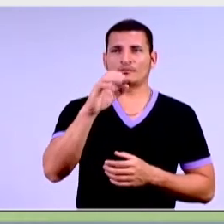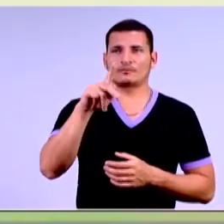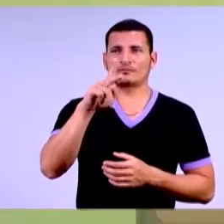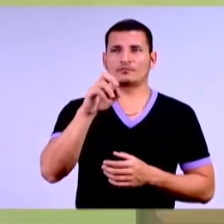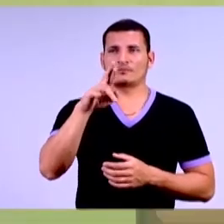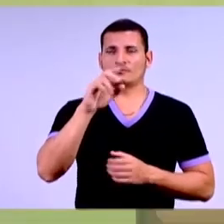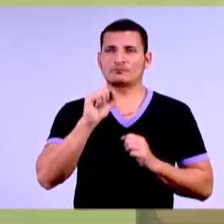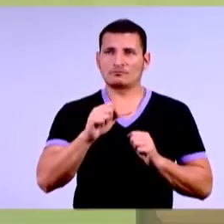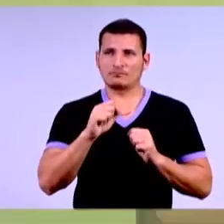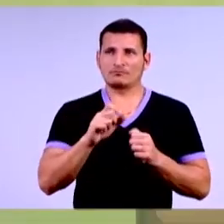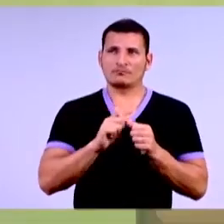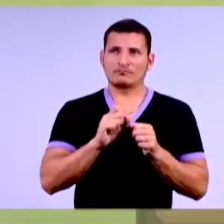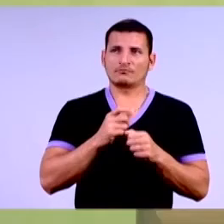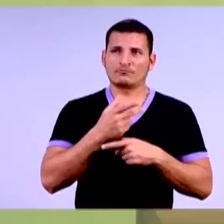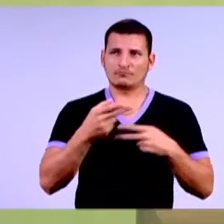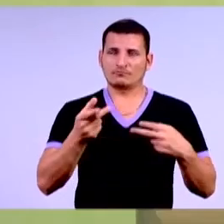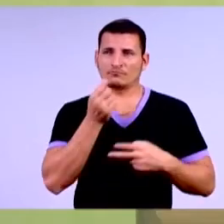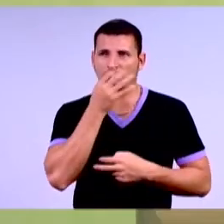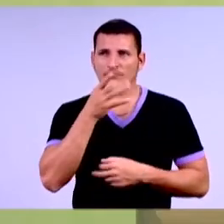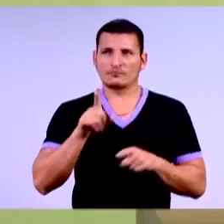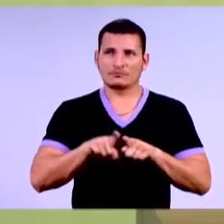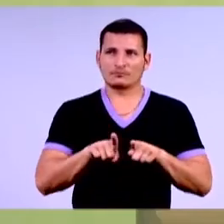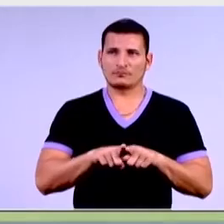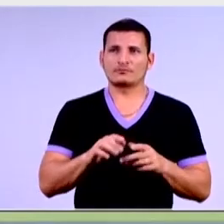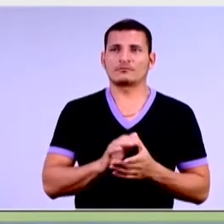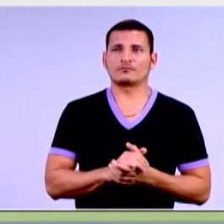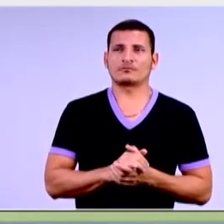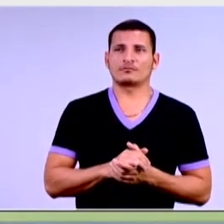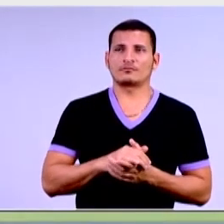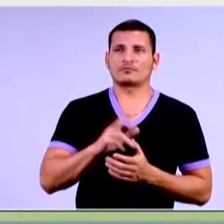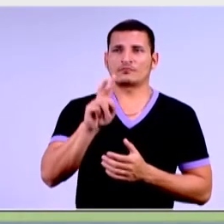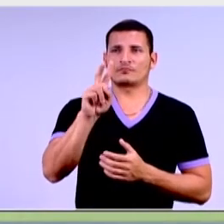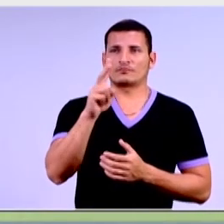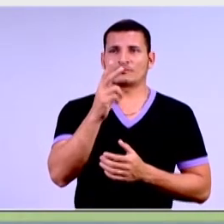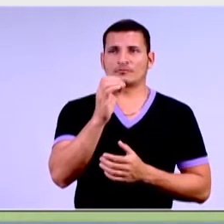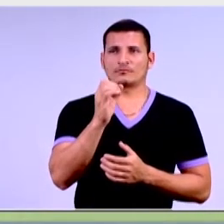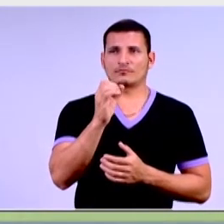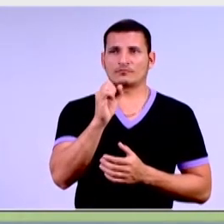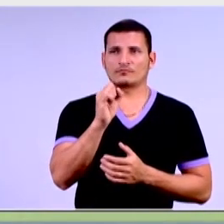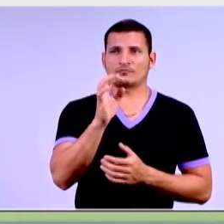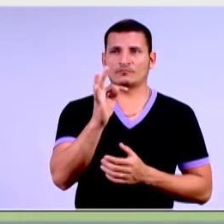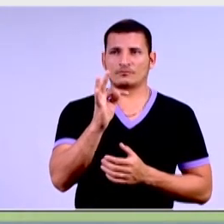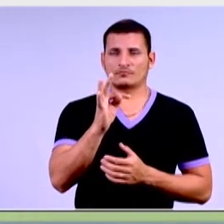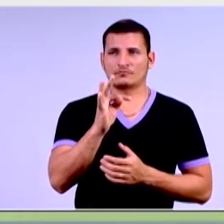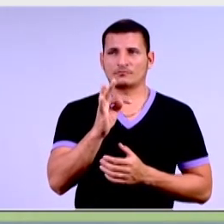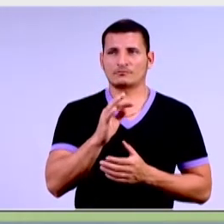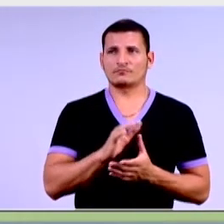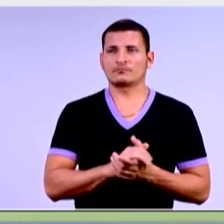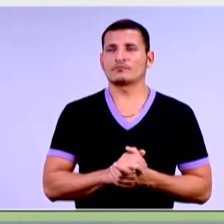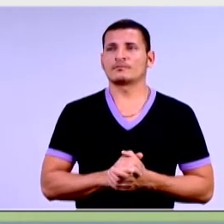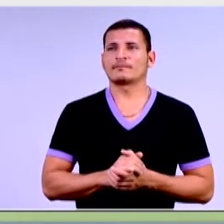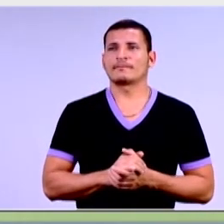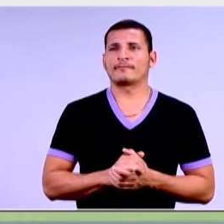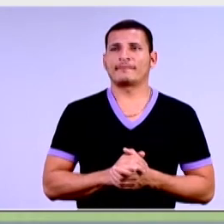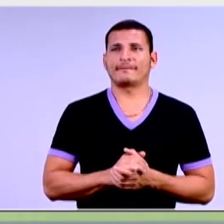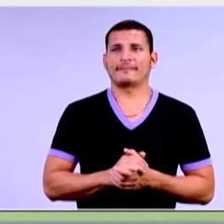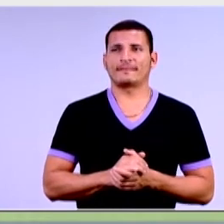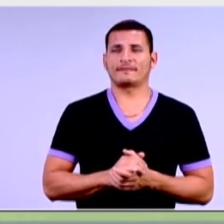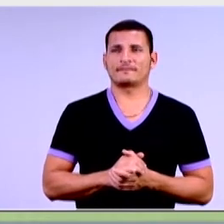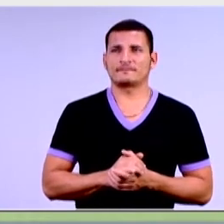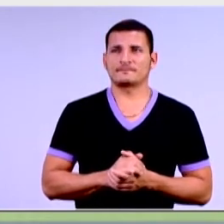programa resolver um problema host qualquer máquina conectada à rede de informações que transmita os dados